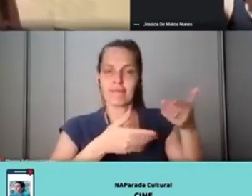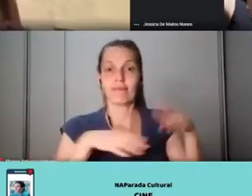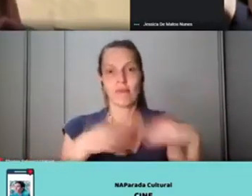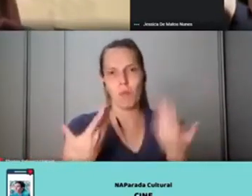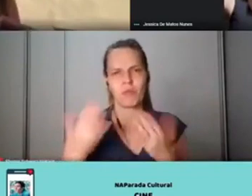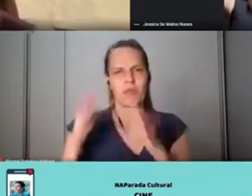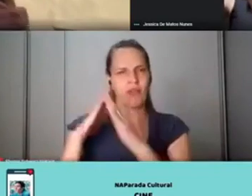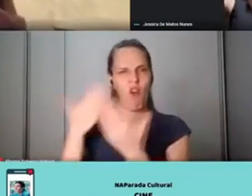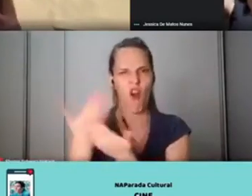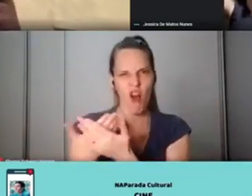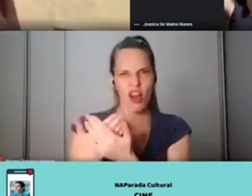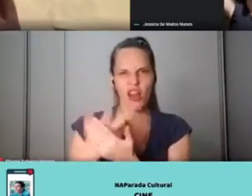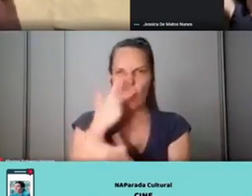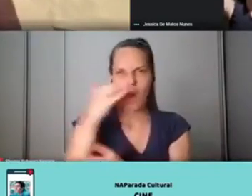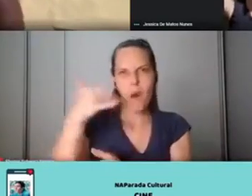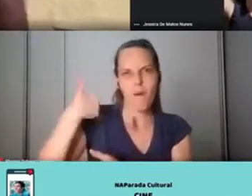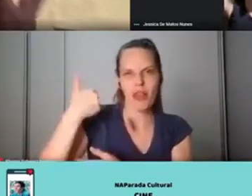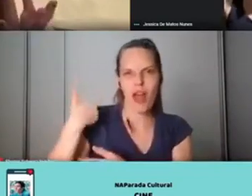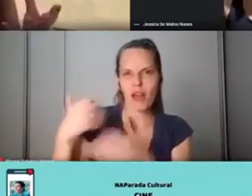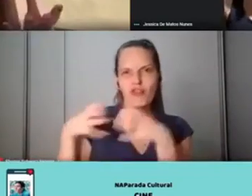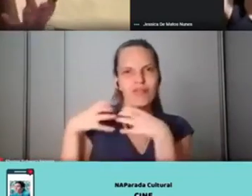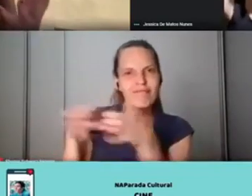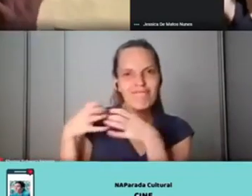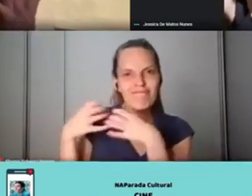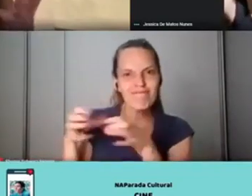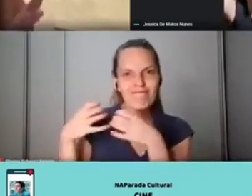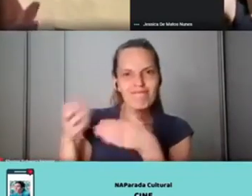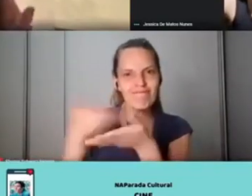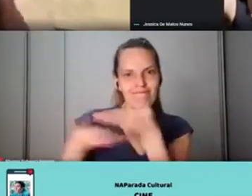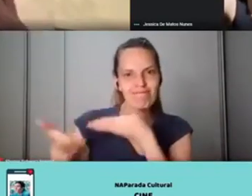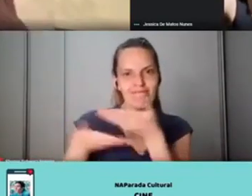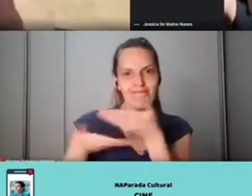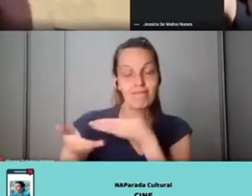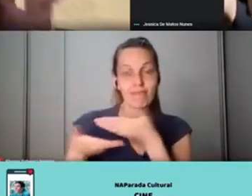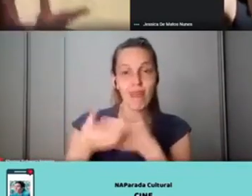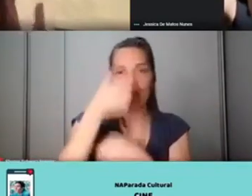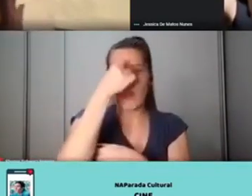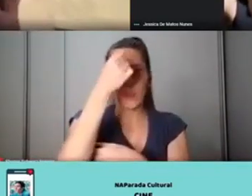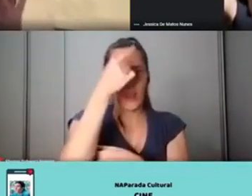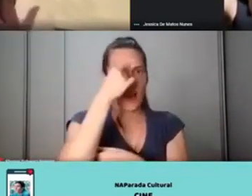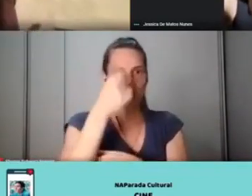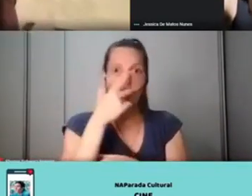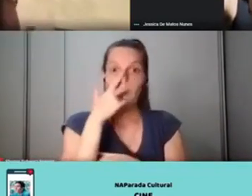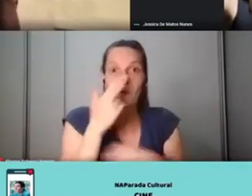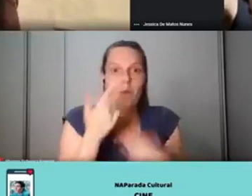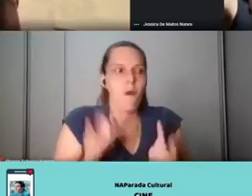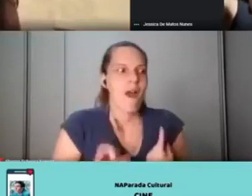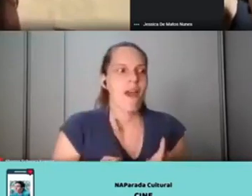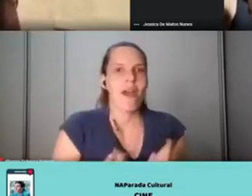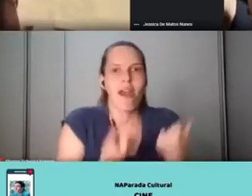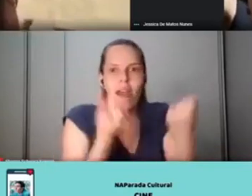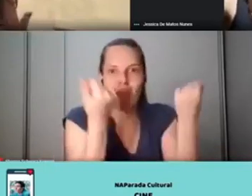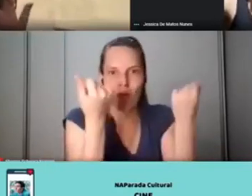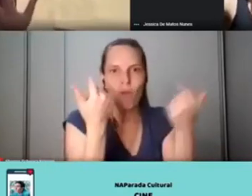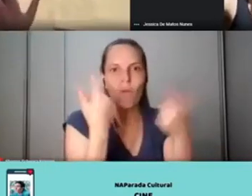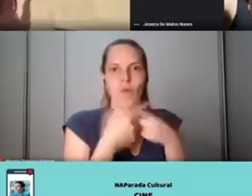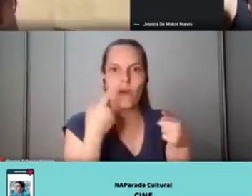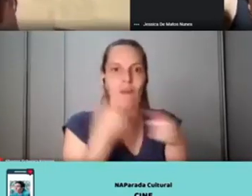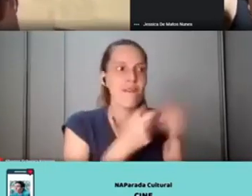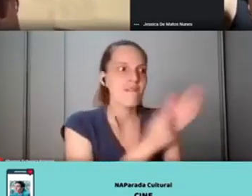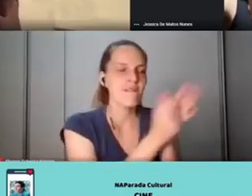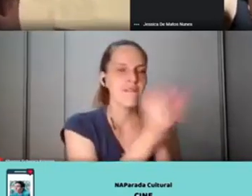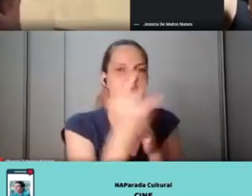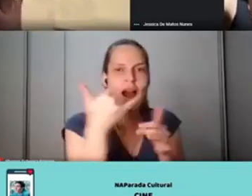da mesma idade. Na faculdade é super rico, porque vem pessoas de várias idades, né? E